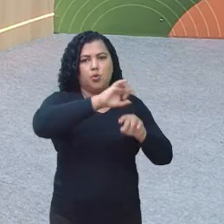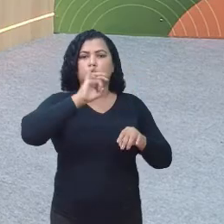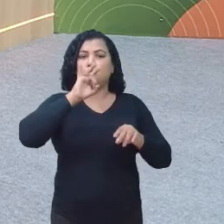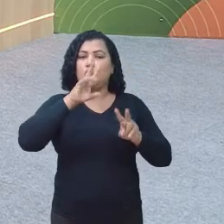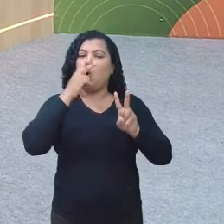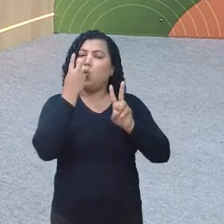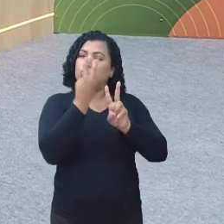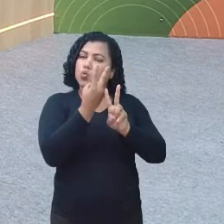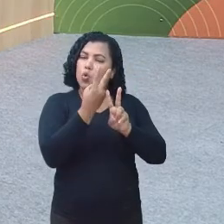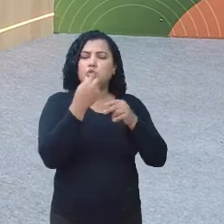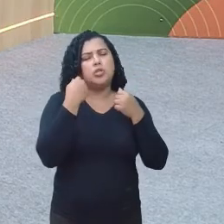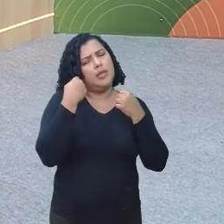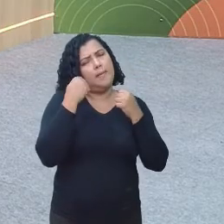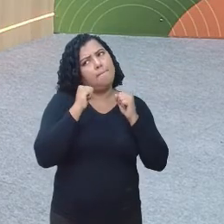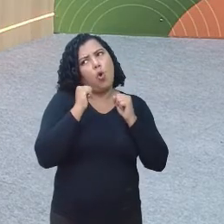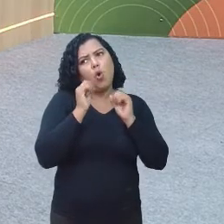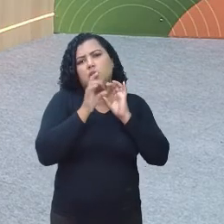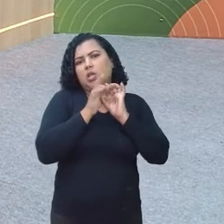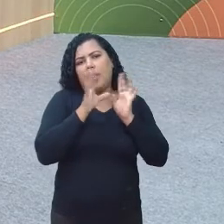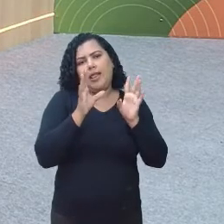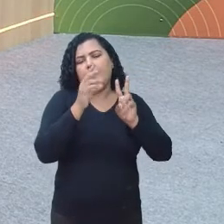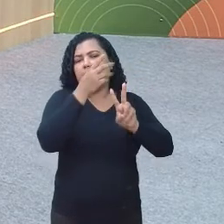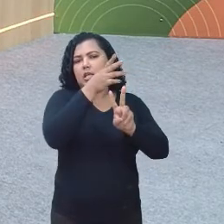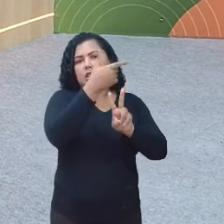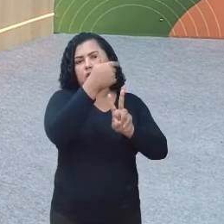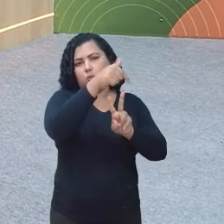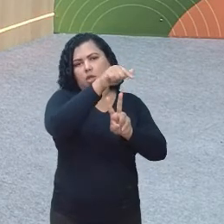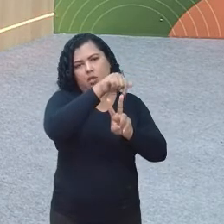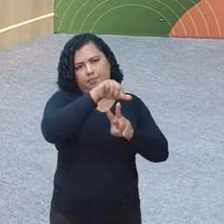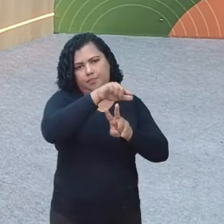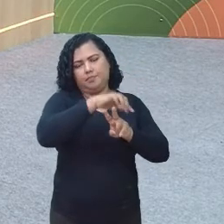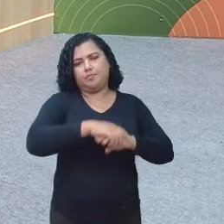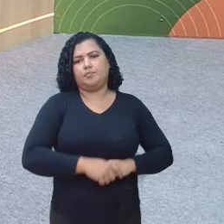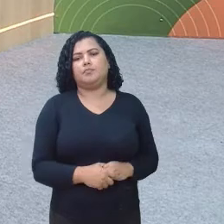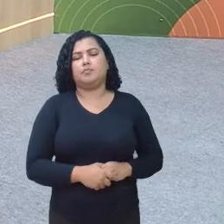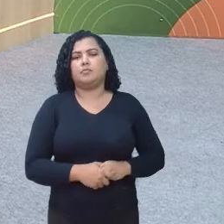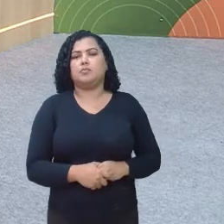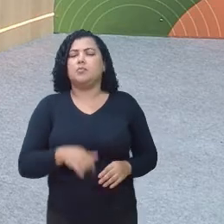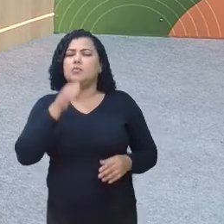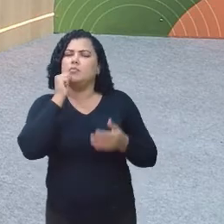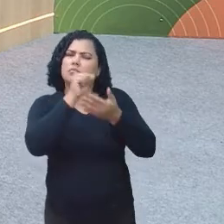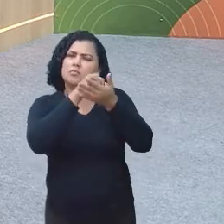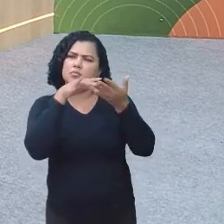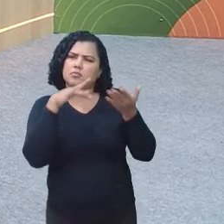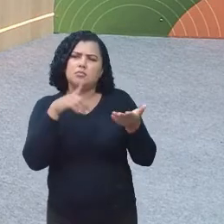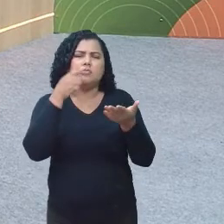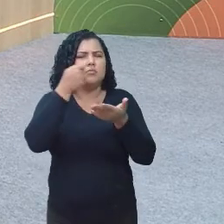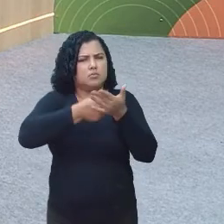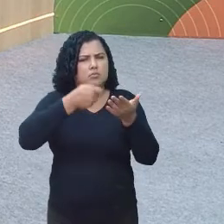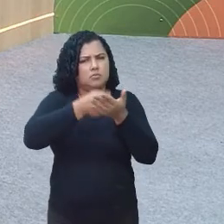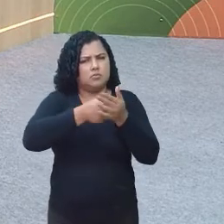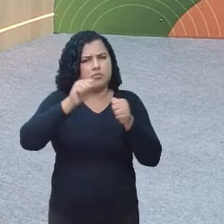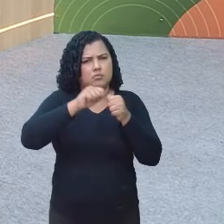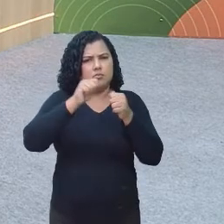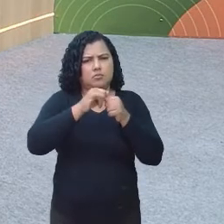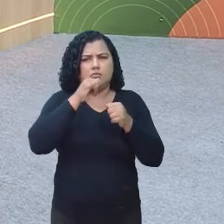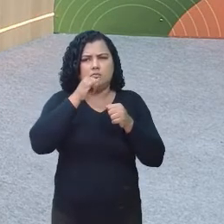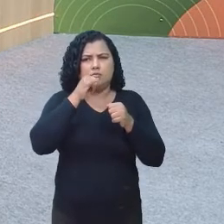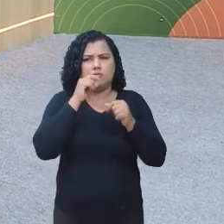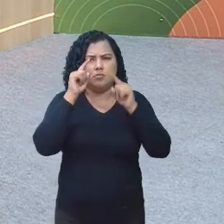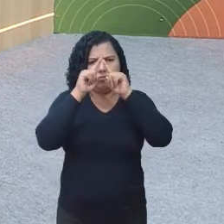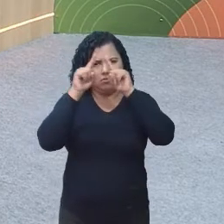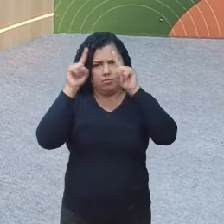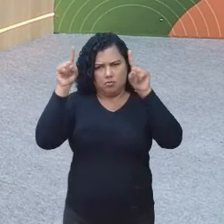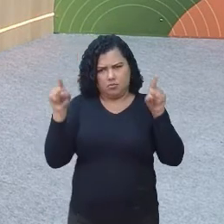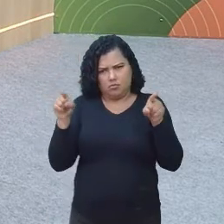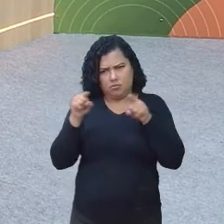não colocar, tá certo? Então, como atividade, tenta fazer o mesmo do que eu fiz com o quadrado, 2 lados,